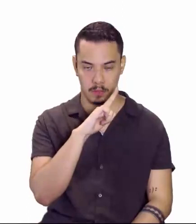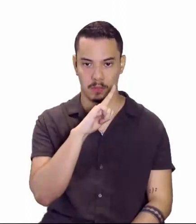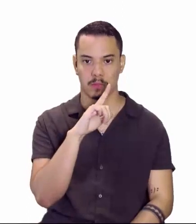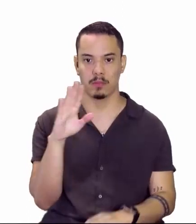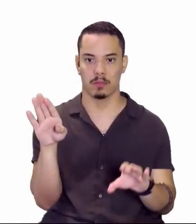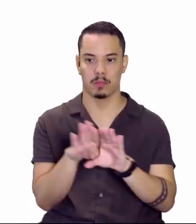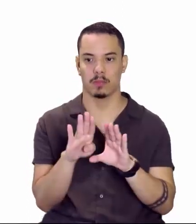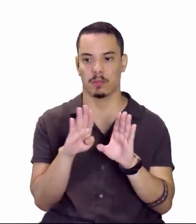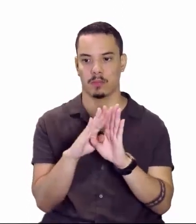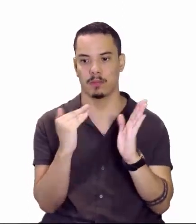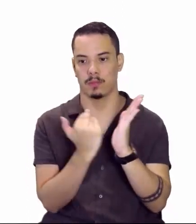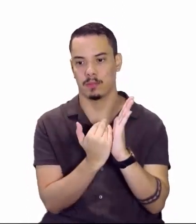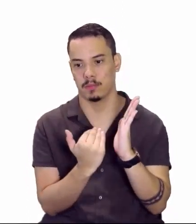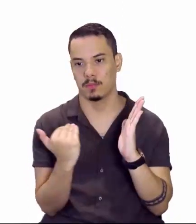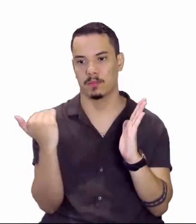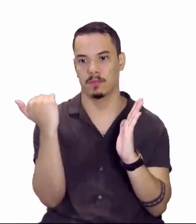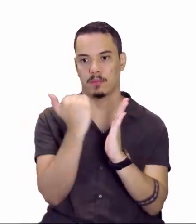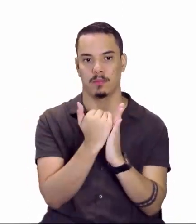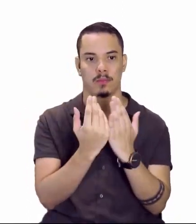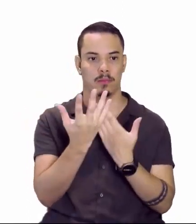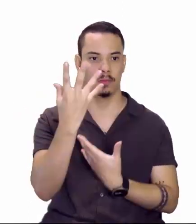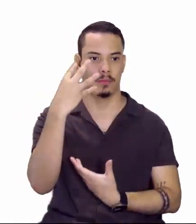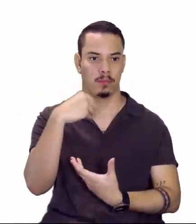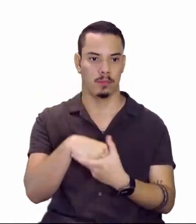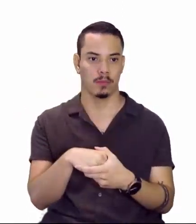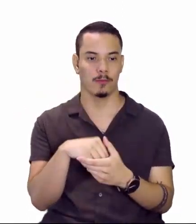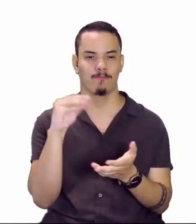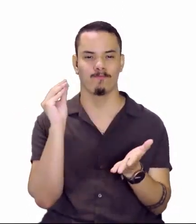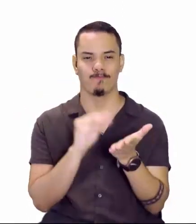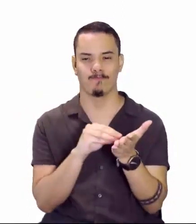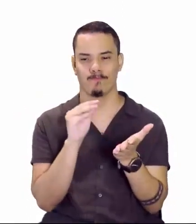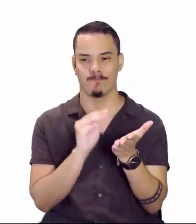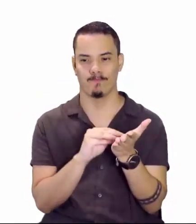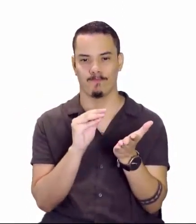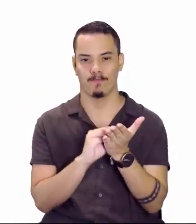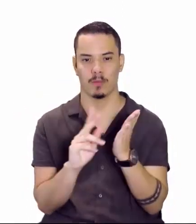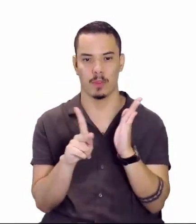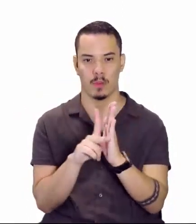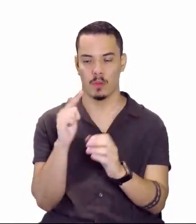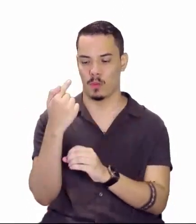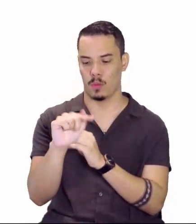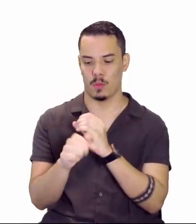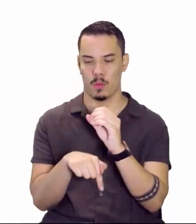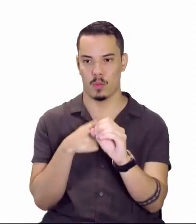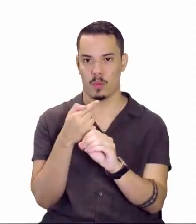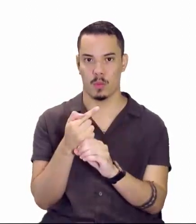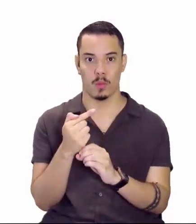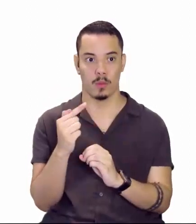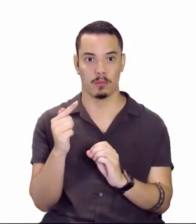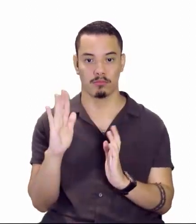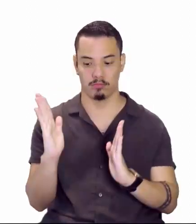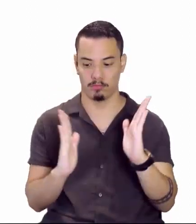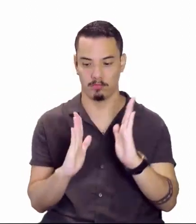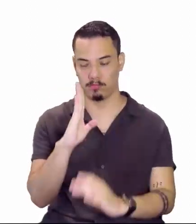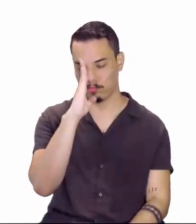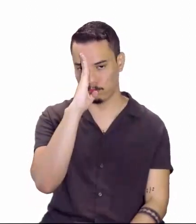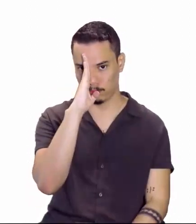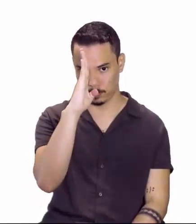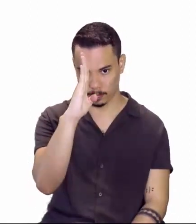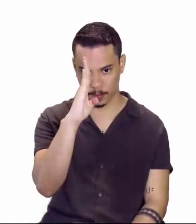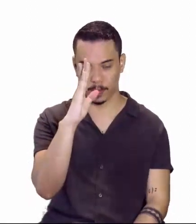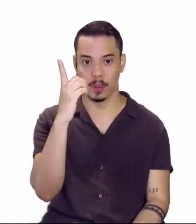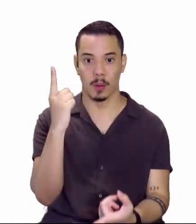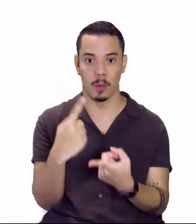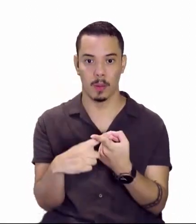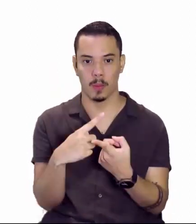no subnível mais externos que estiverem incompleto do átomo do estado fundamental, tá certo? Porque quando